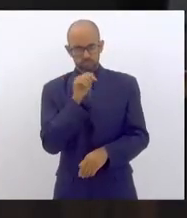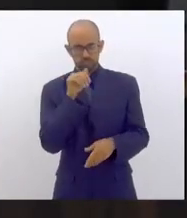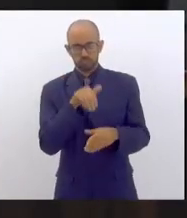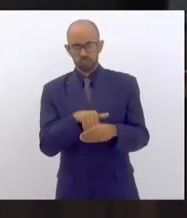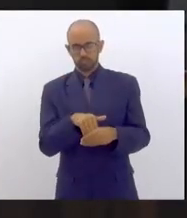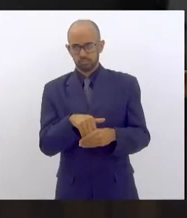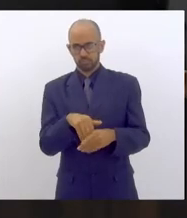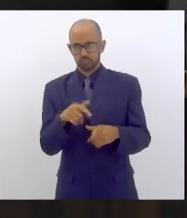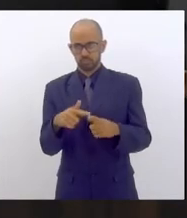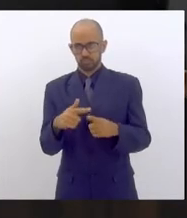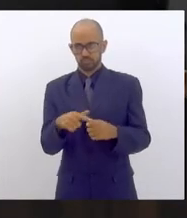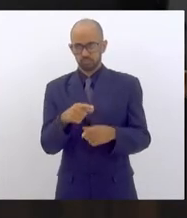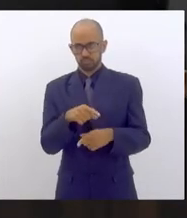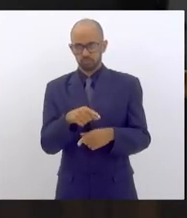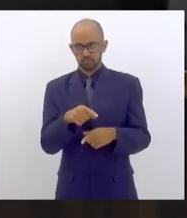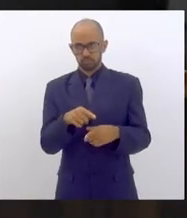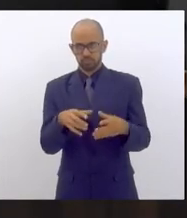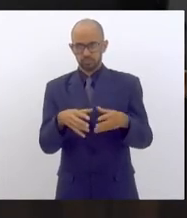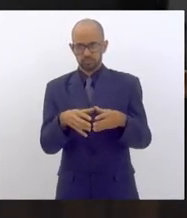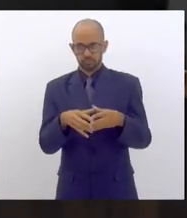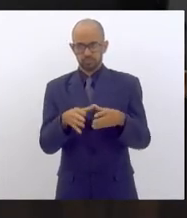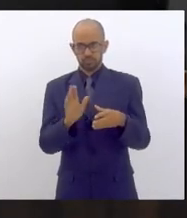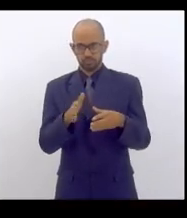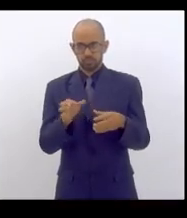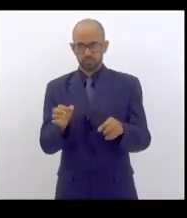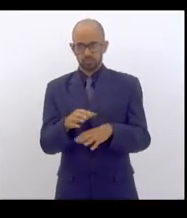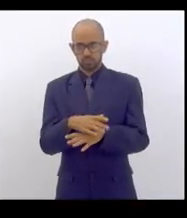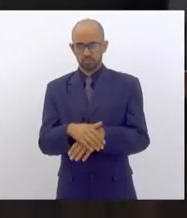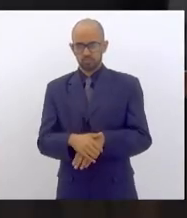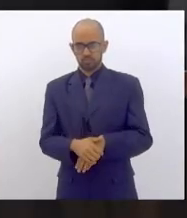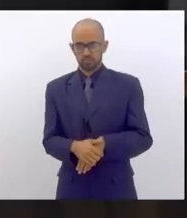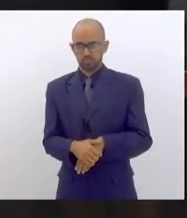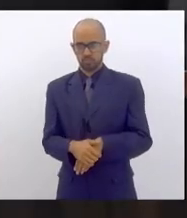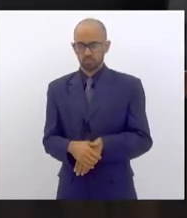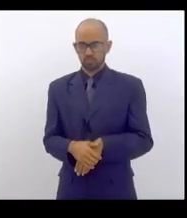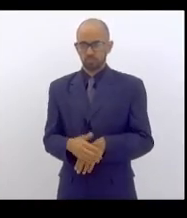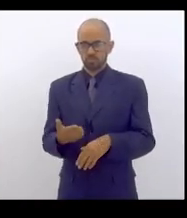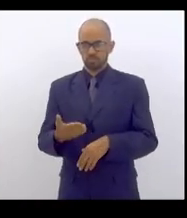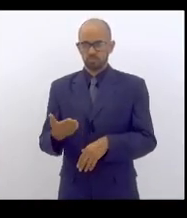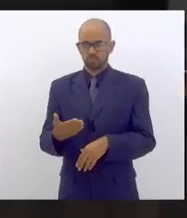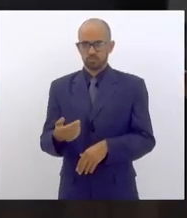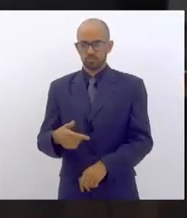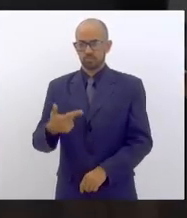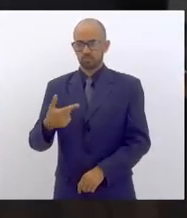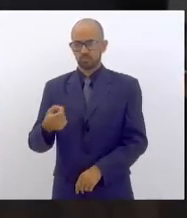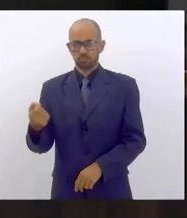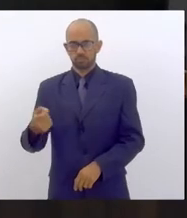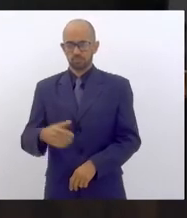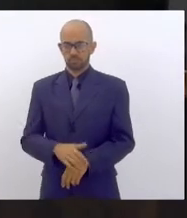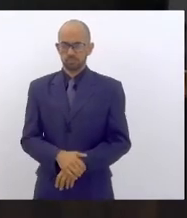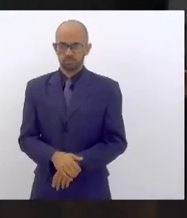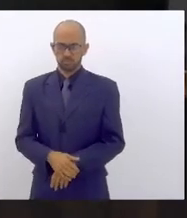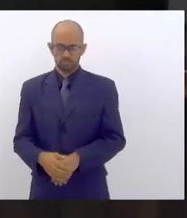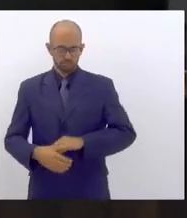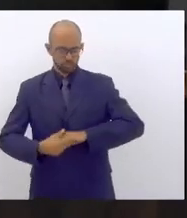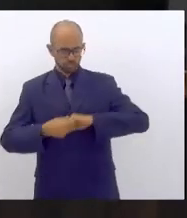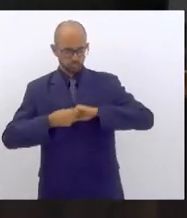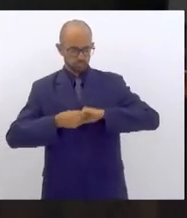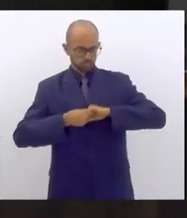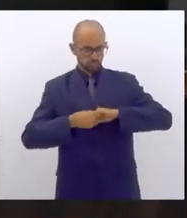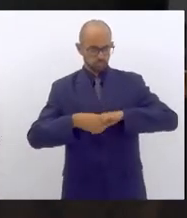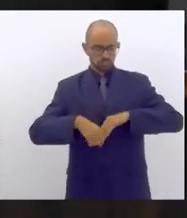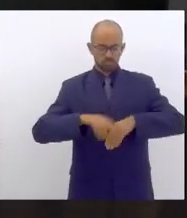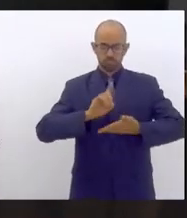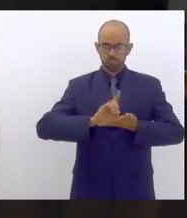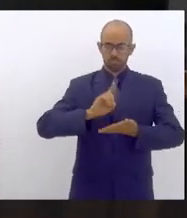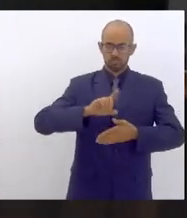já foi emitido, tá? Agora só vamos votar. Isso. O próximo é o 20º. Okay. Quero saudar também o Leonardo, doutor